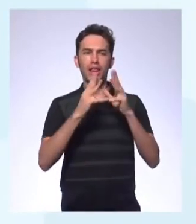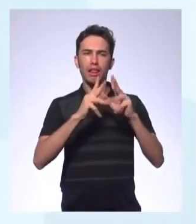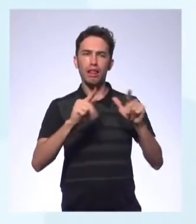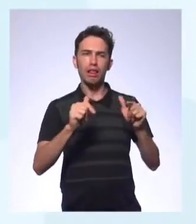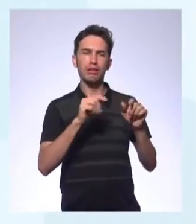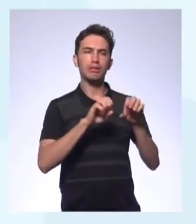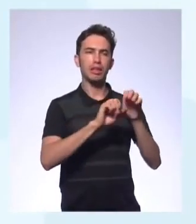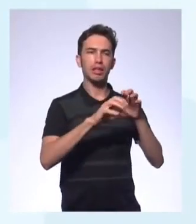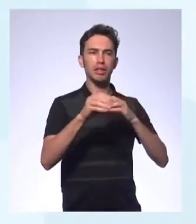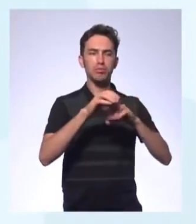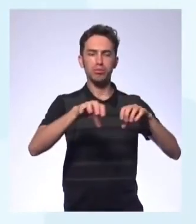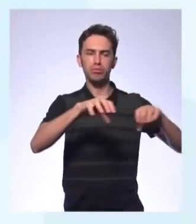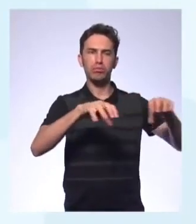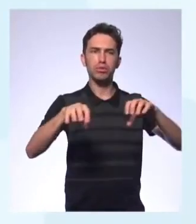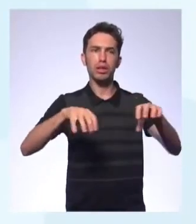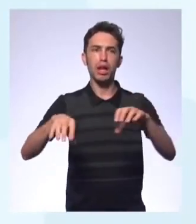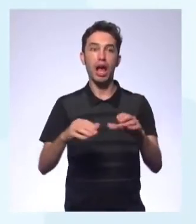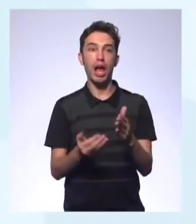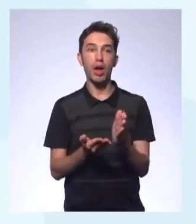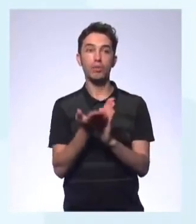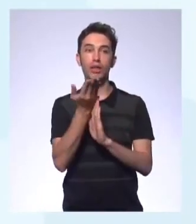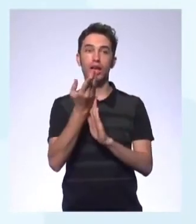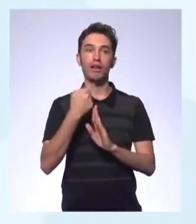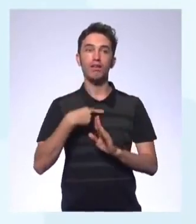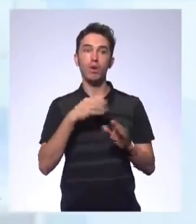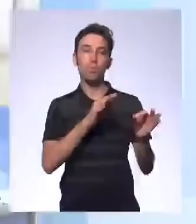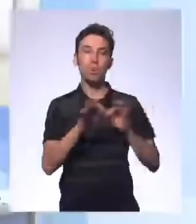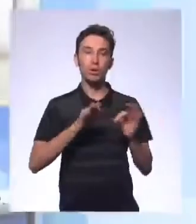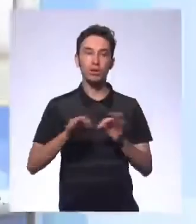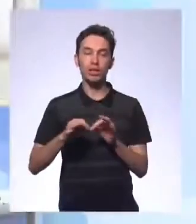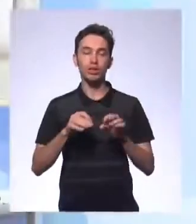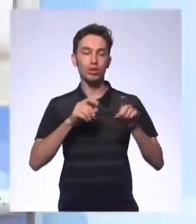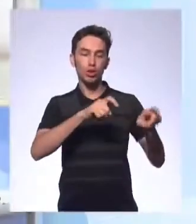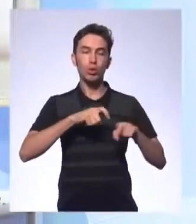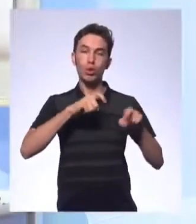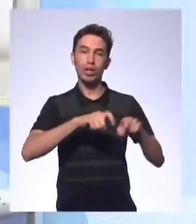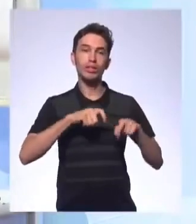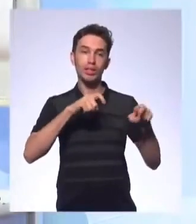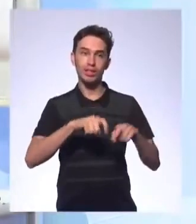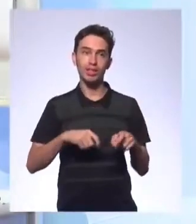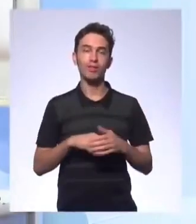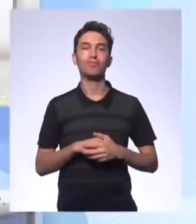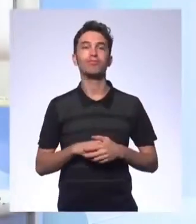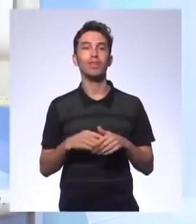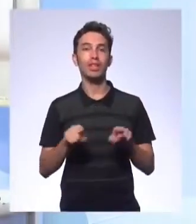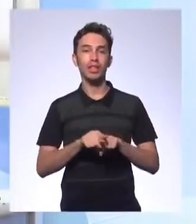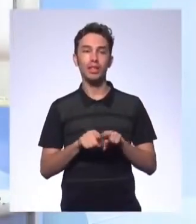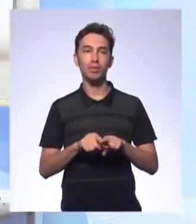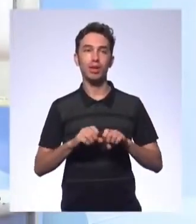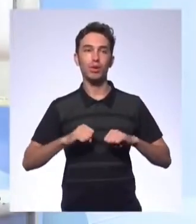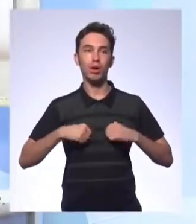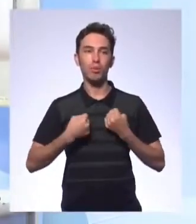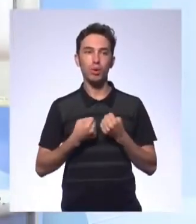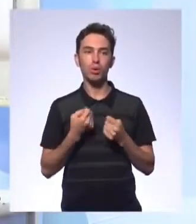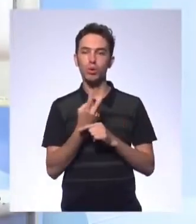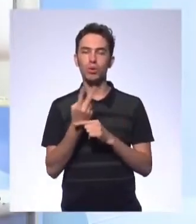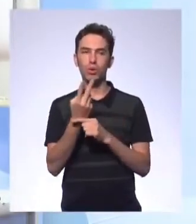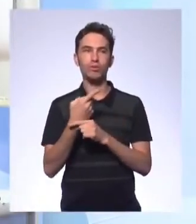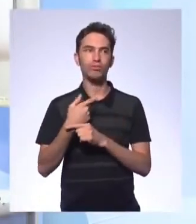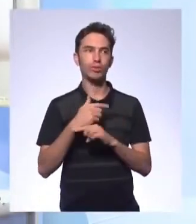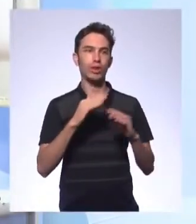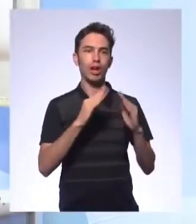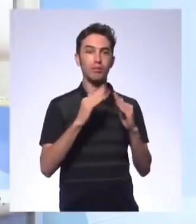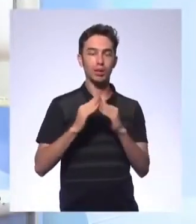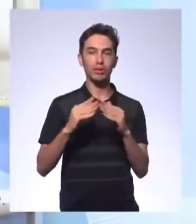proteção, abrigo e subsistência. Então, olha aqui, pessoal. Eu vou explicar para vocês de uma